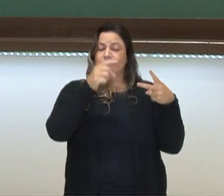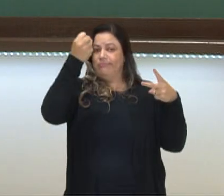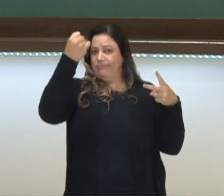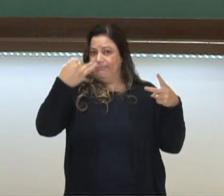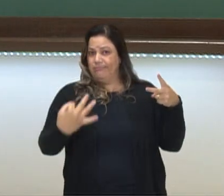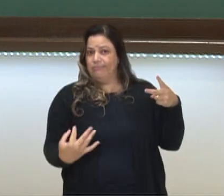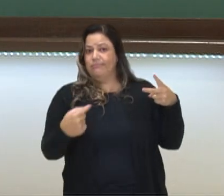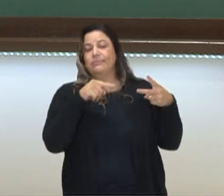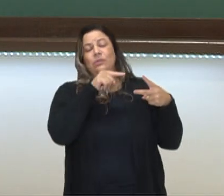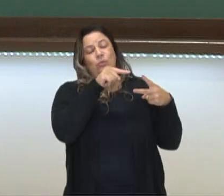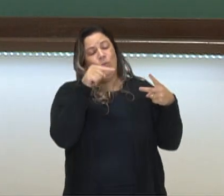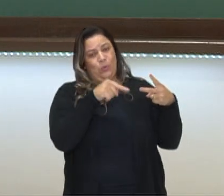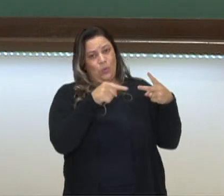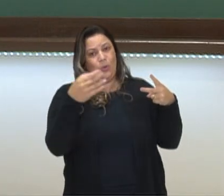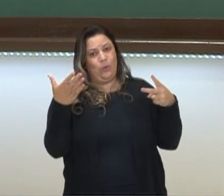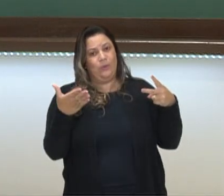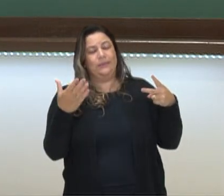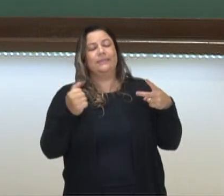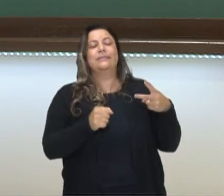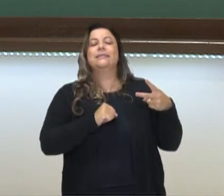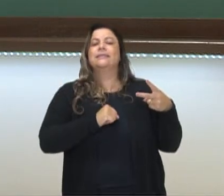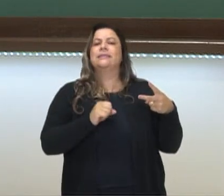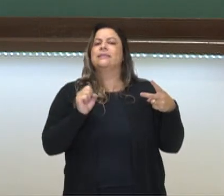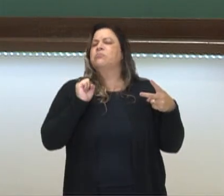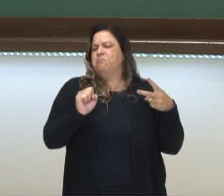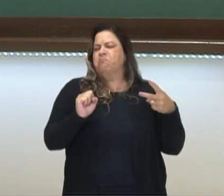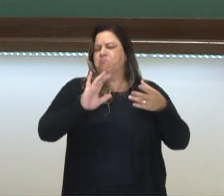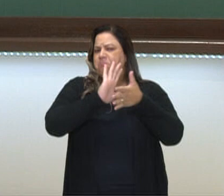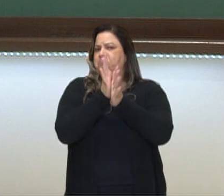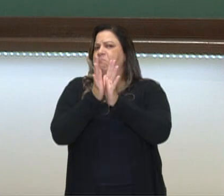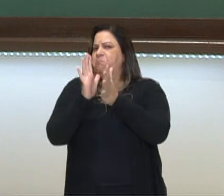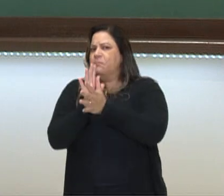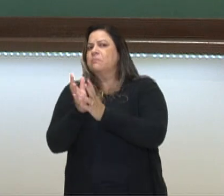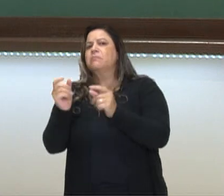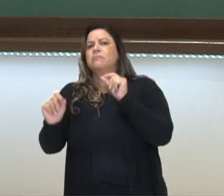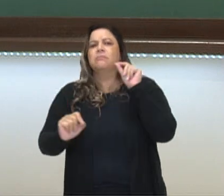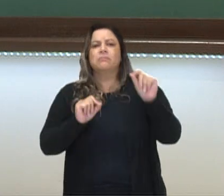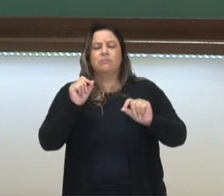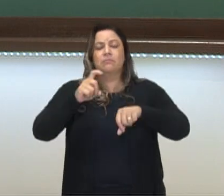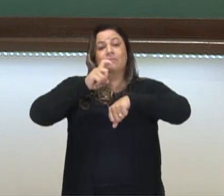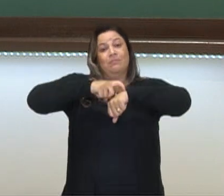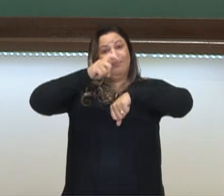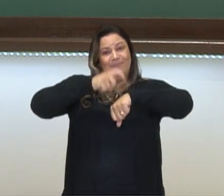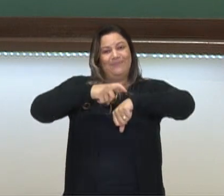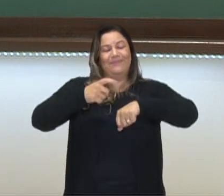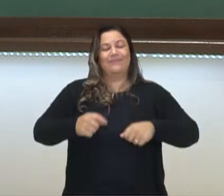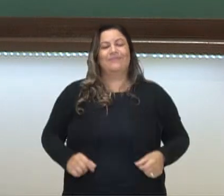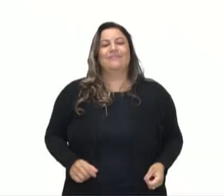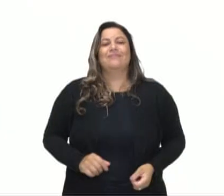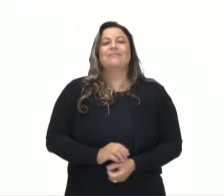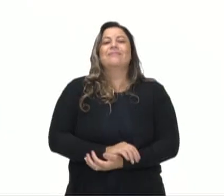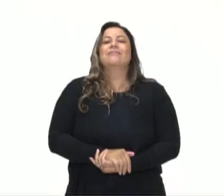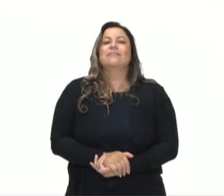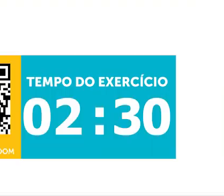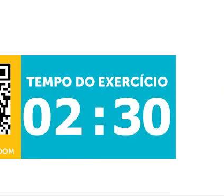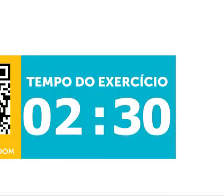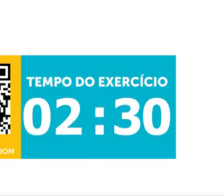cite e explique 2 fenômenos climáticos que podem causar destruição. O tempo está na tela, vai lá!